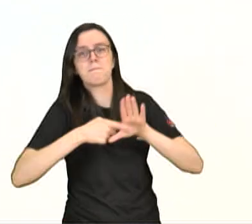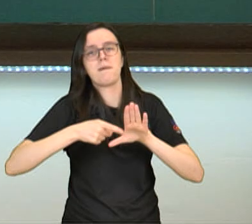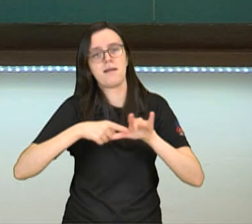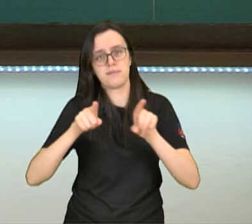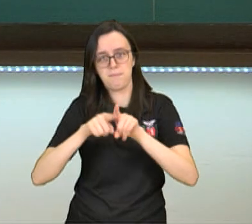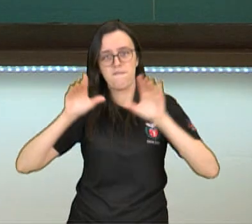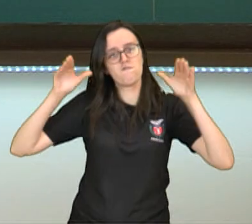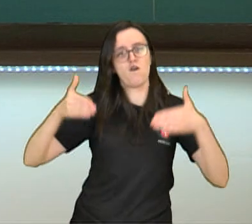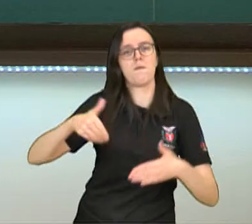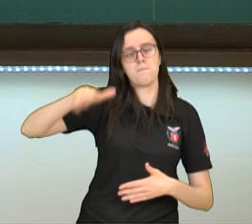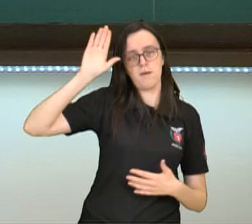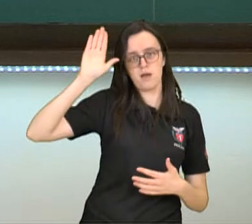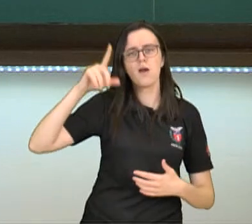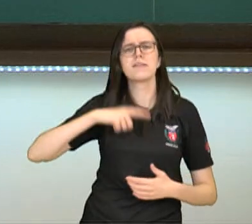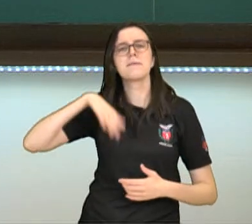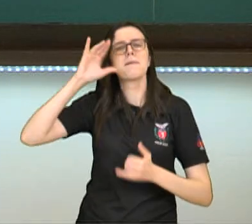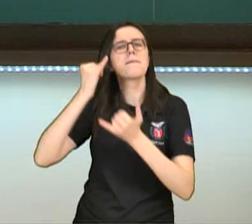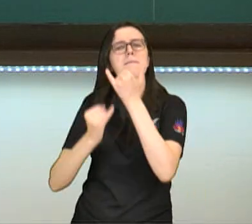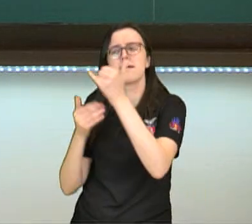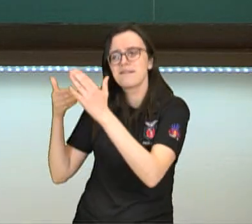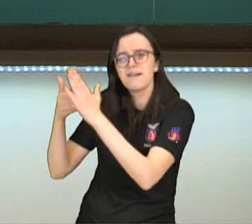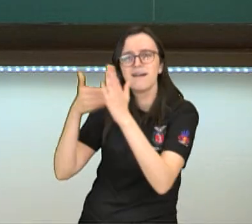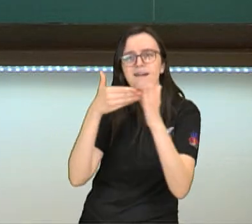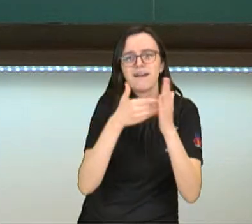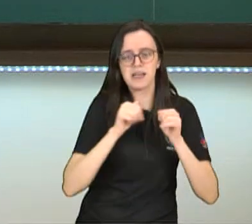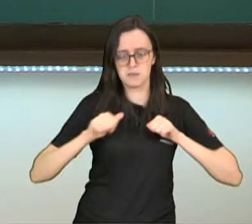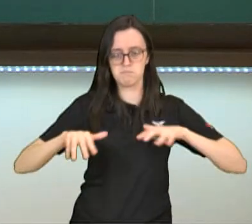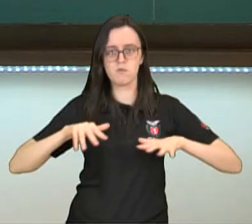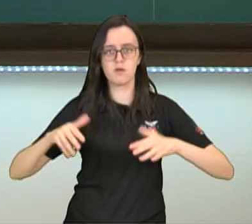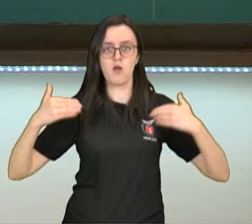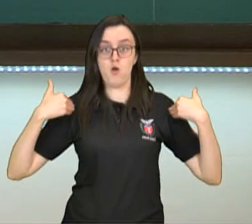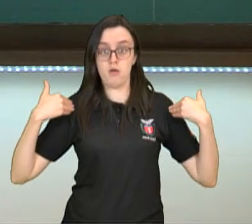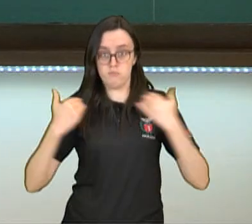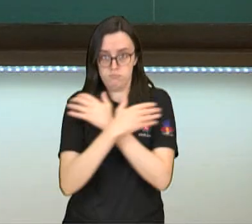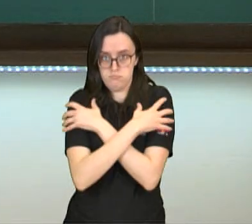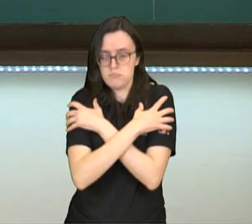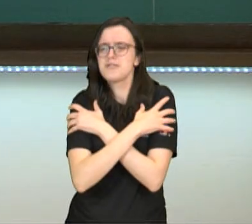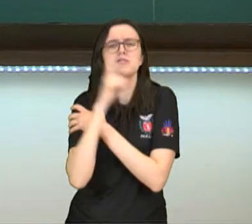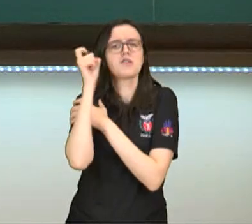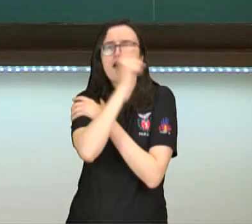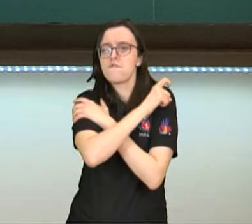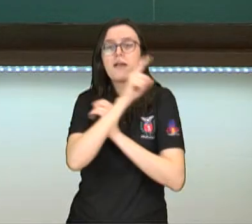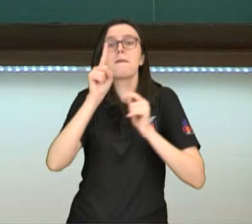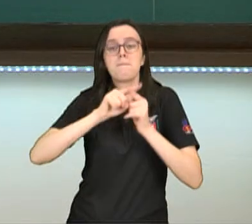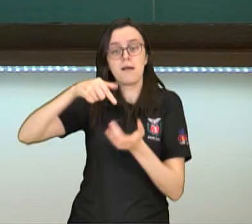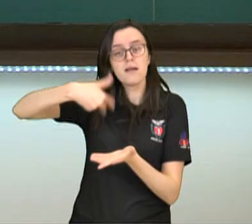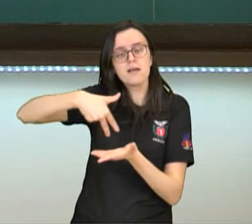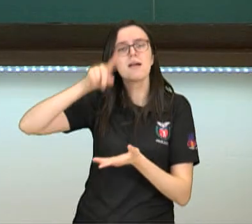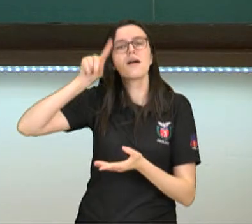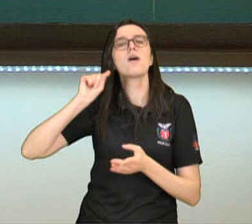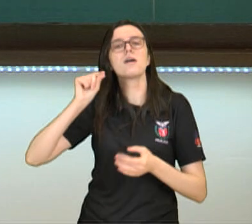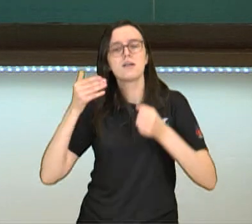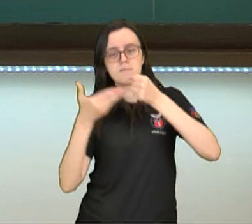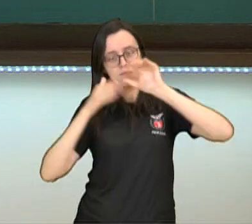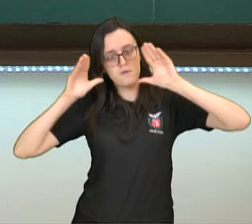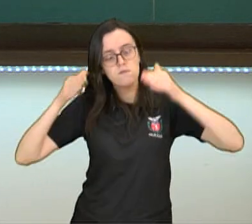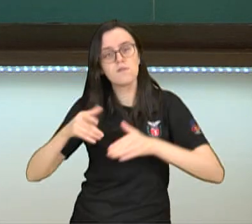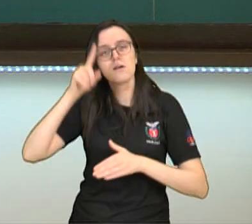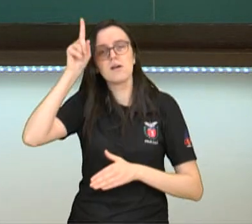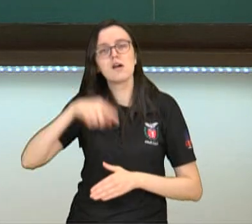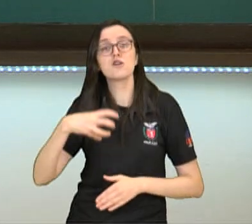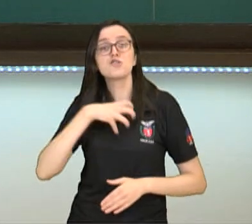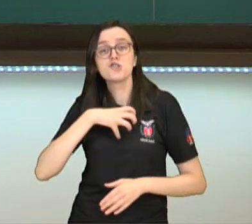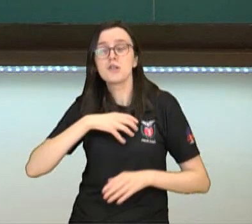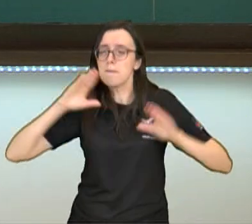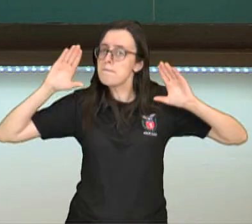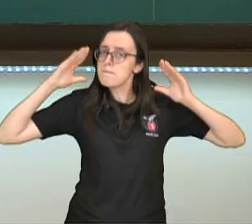temos uma questão mais limitada do movimento dos membros superiores e ela é uma coreografia que ela é toda baseada, toda